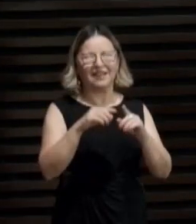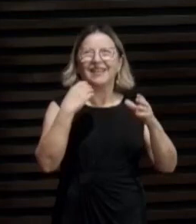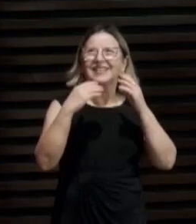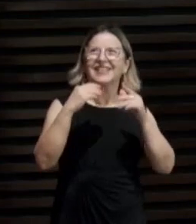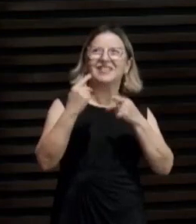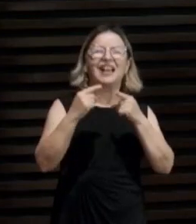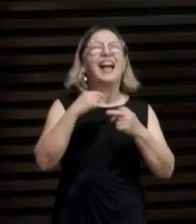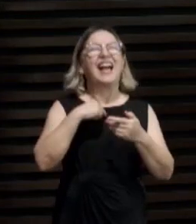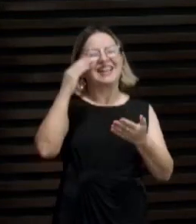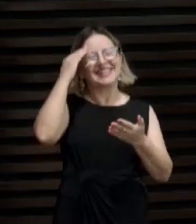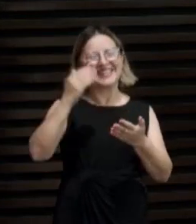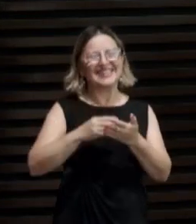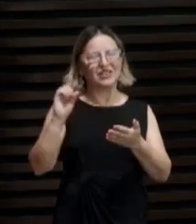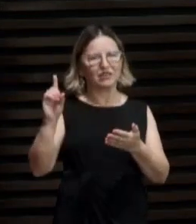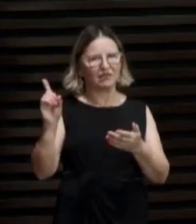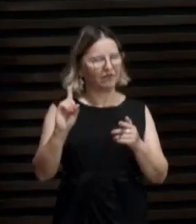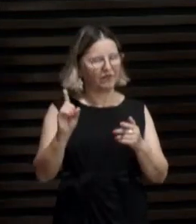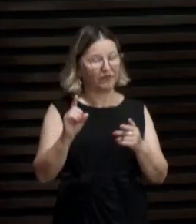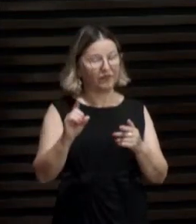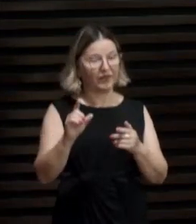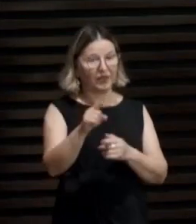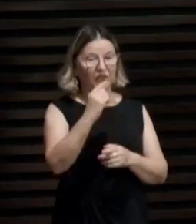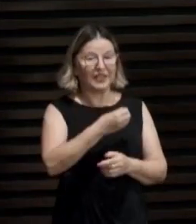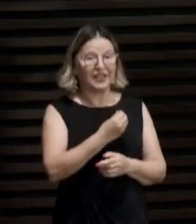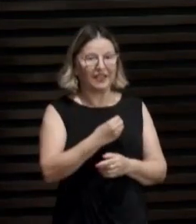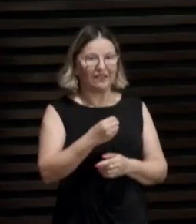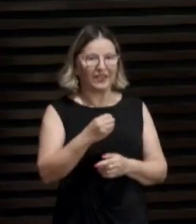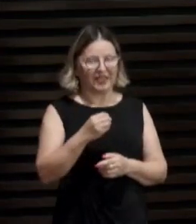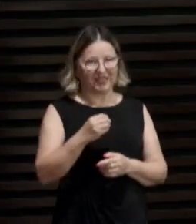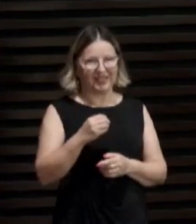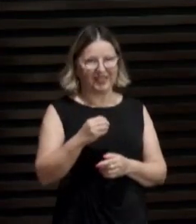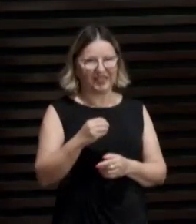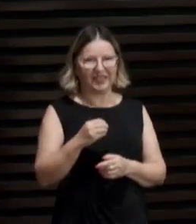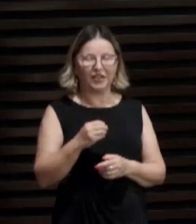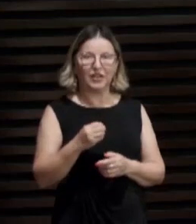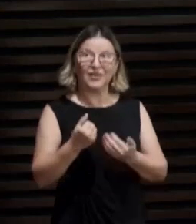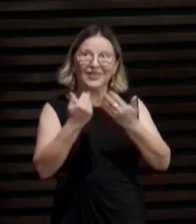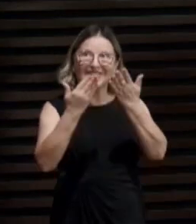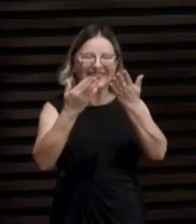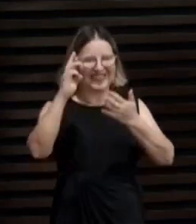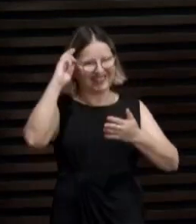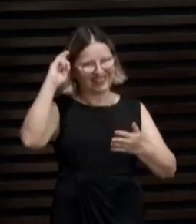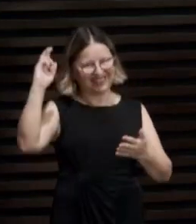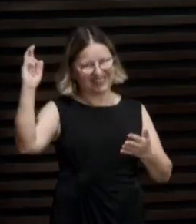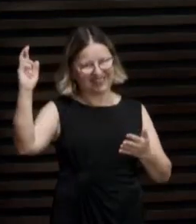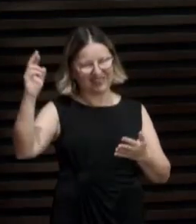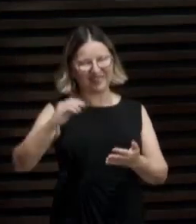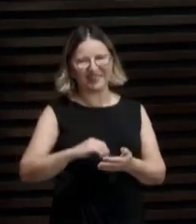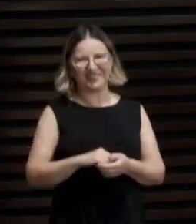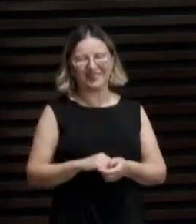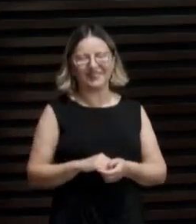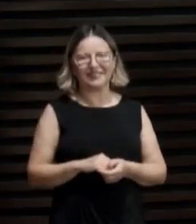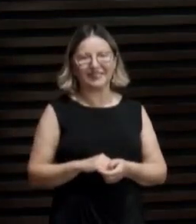em Deus. O nosso culto diário é submissão ao Senhor, é uma vida consagrada ao Senhor.